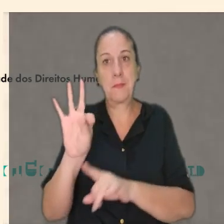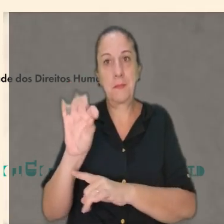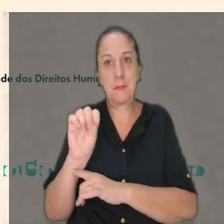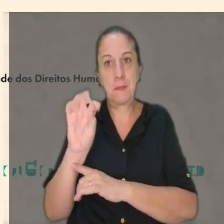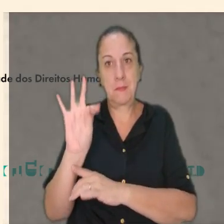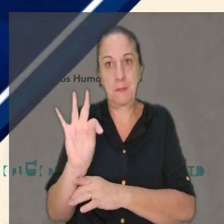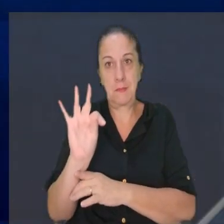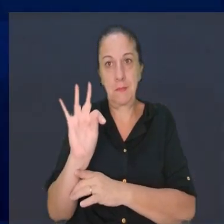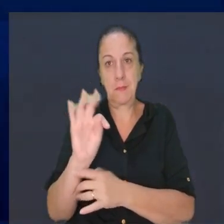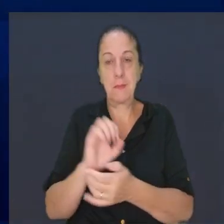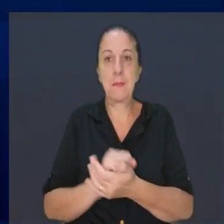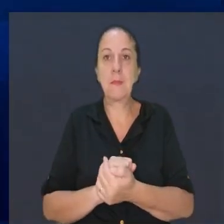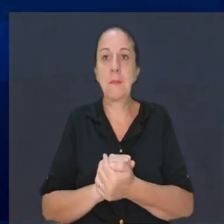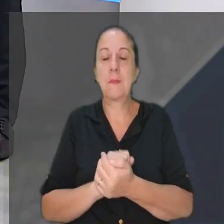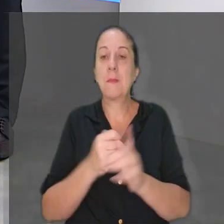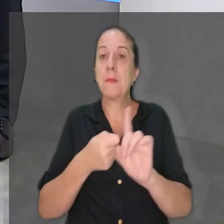TST.